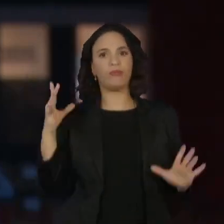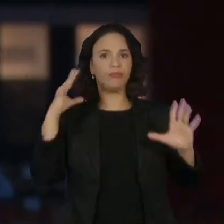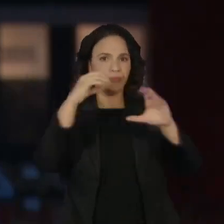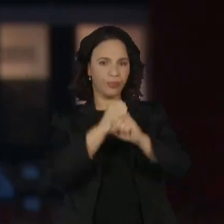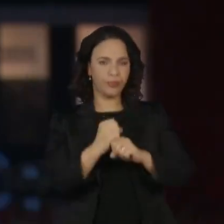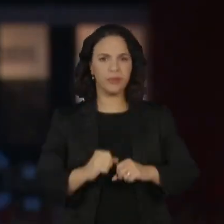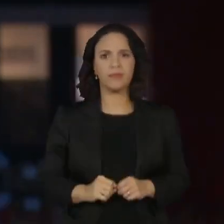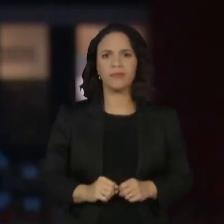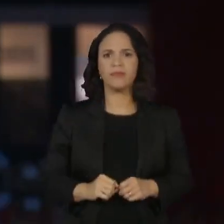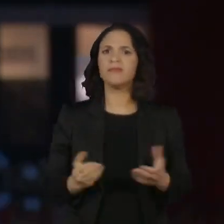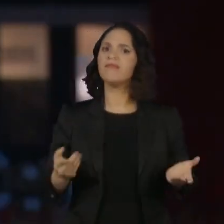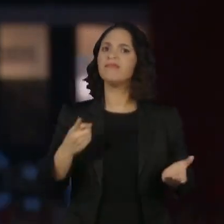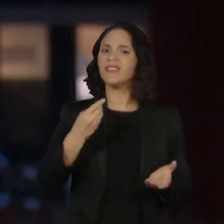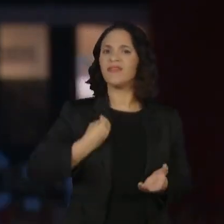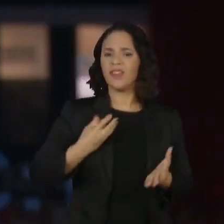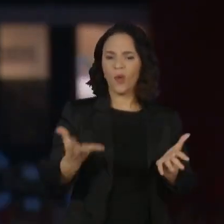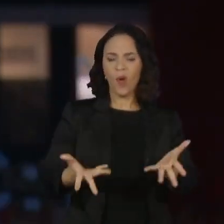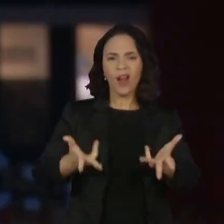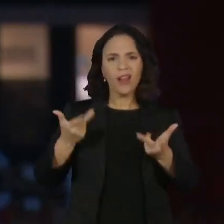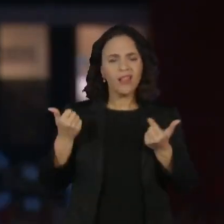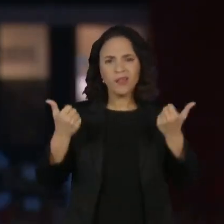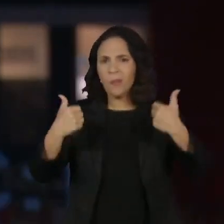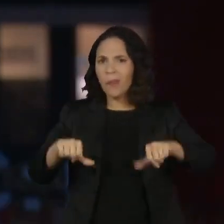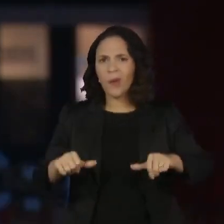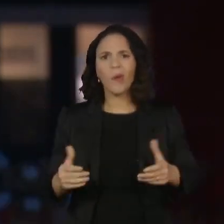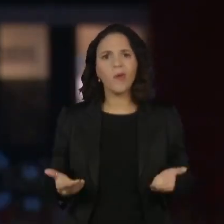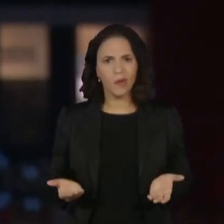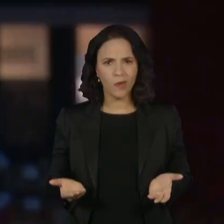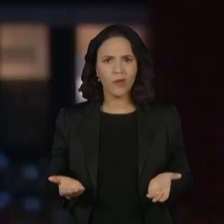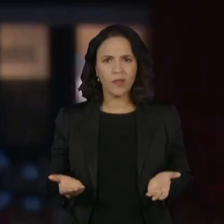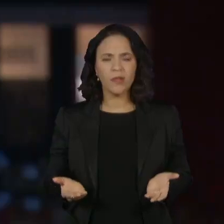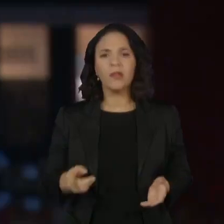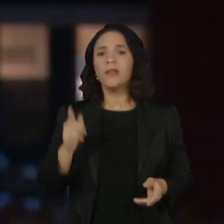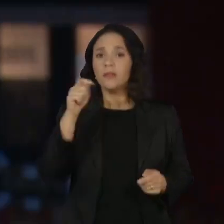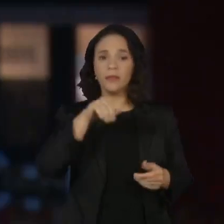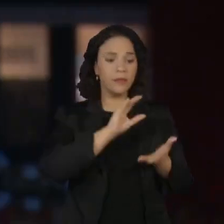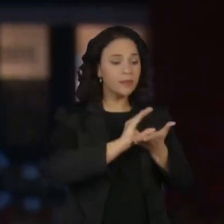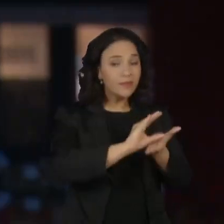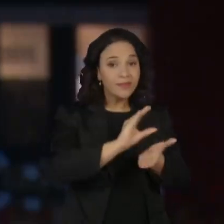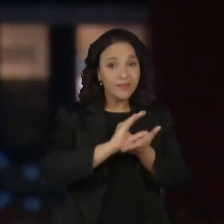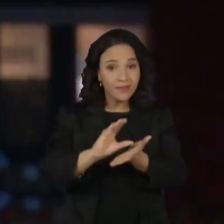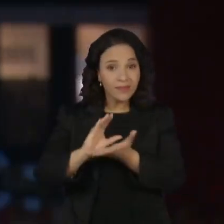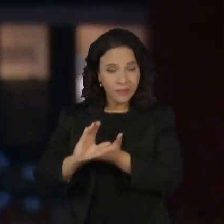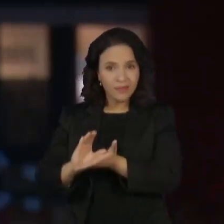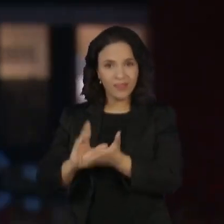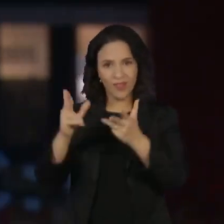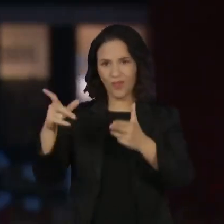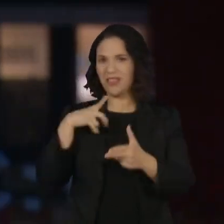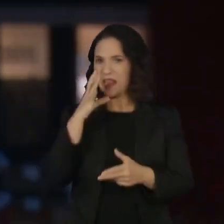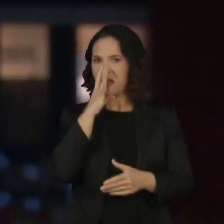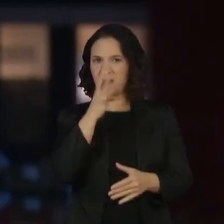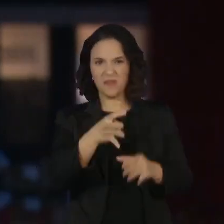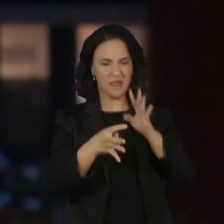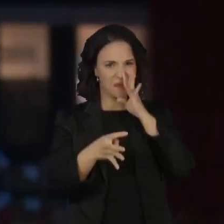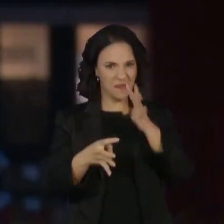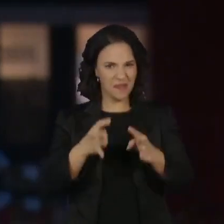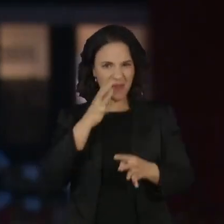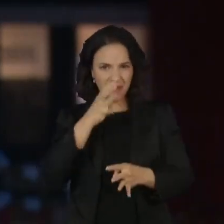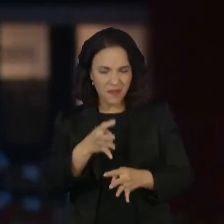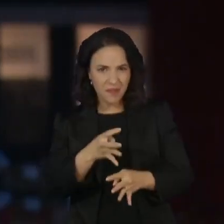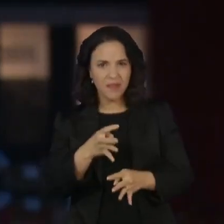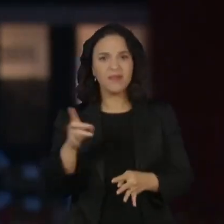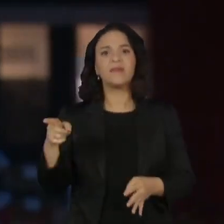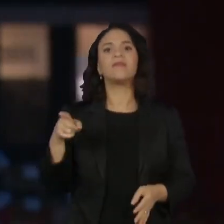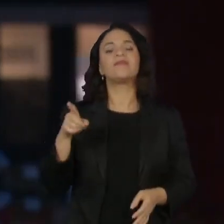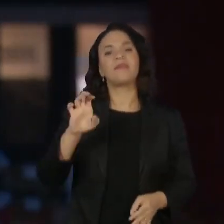que desfrute que você tem que qualidade de vida que você tem nisso a gente pode continuar investindo igual já tem as acusações aí que o o